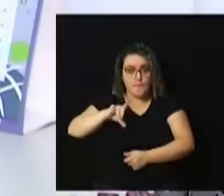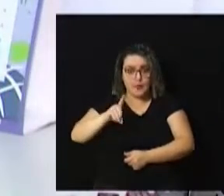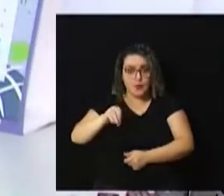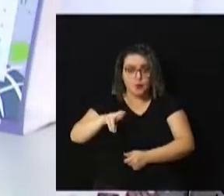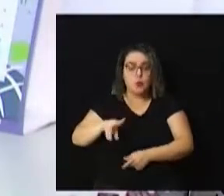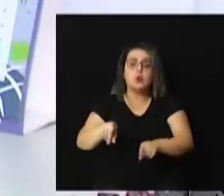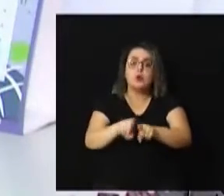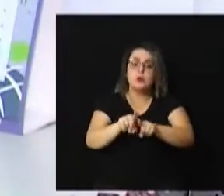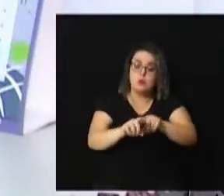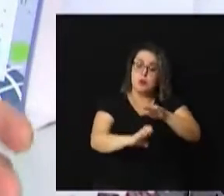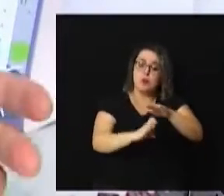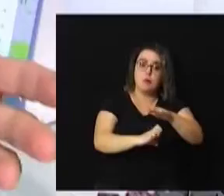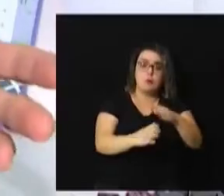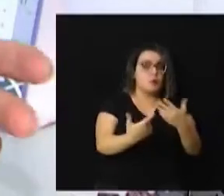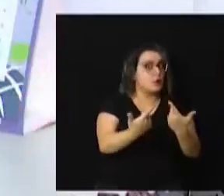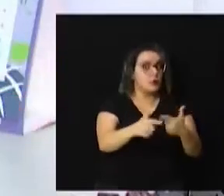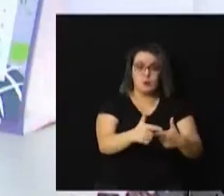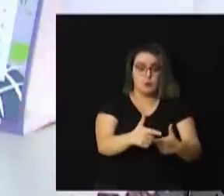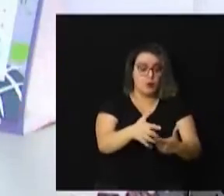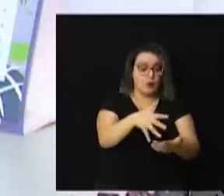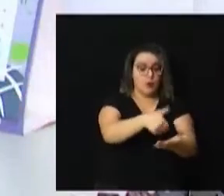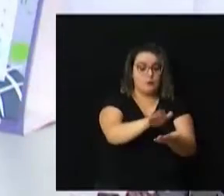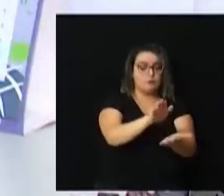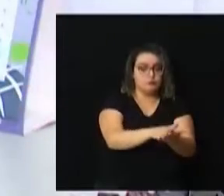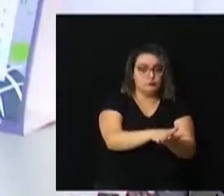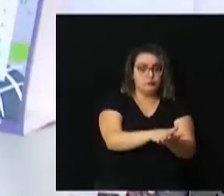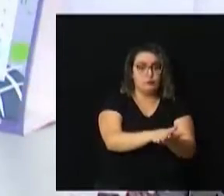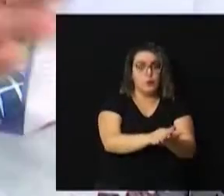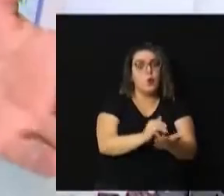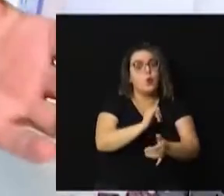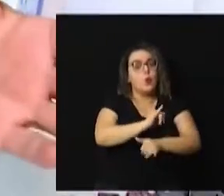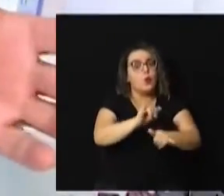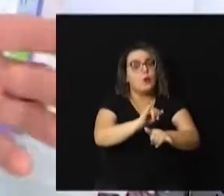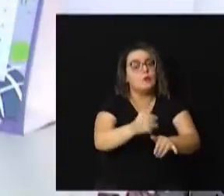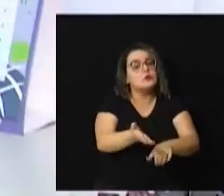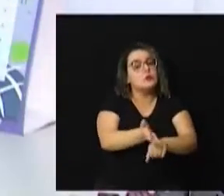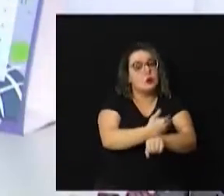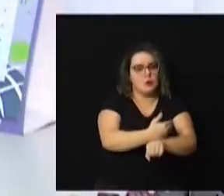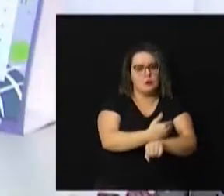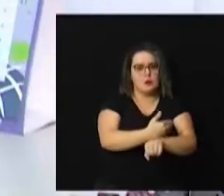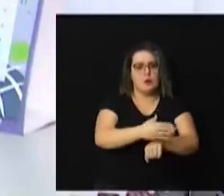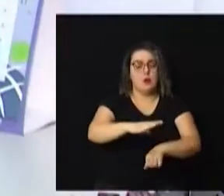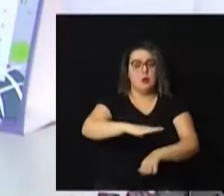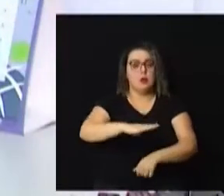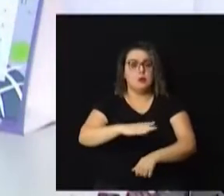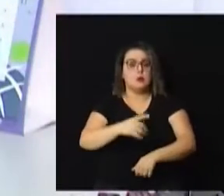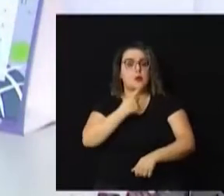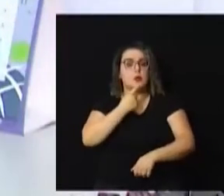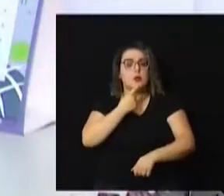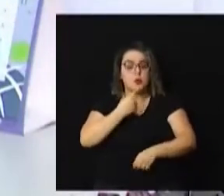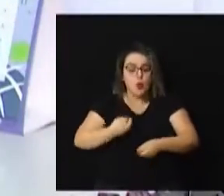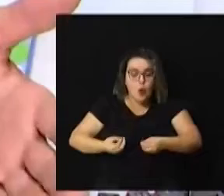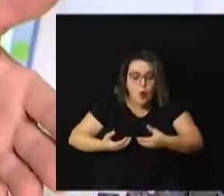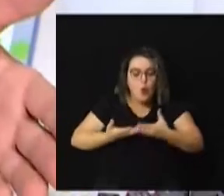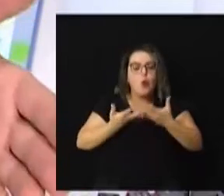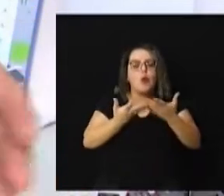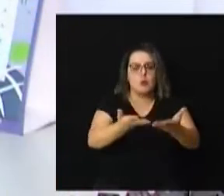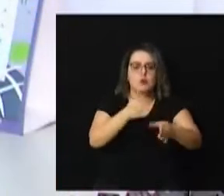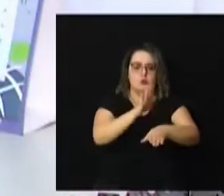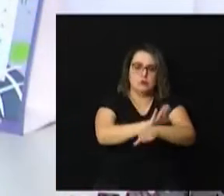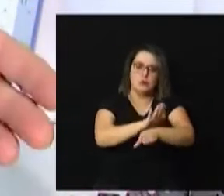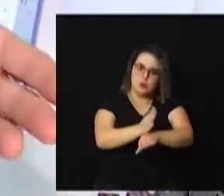não possam ser multadas sem pelo menos um prévio aviso e sem pelo menos a cidade de Campinas